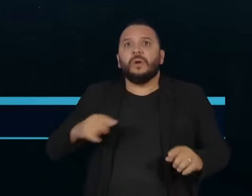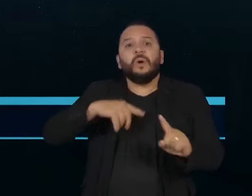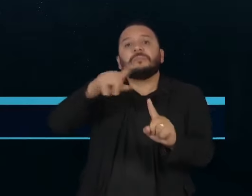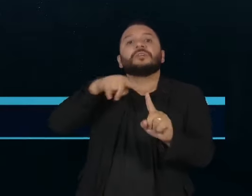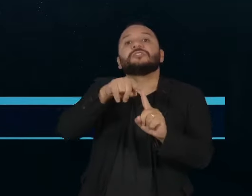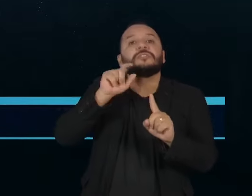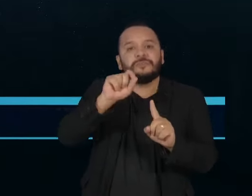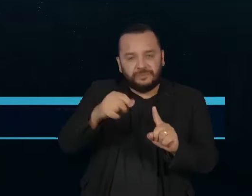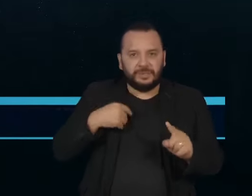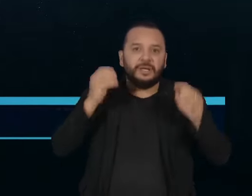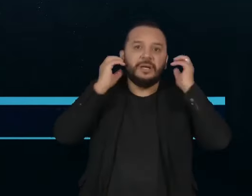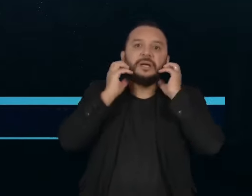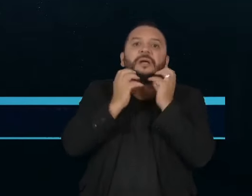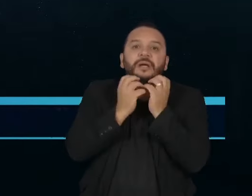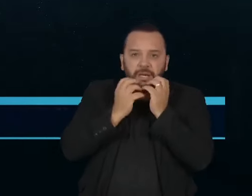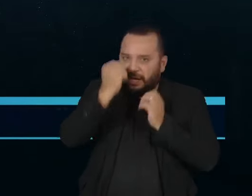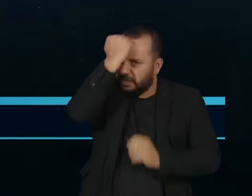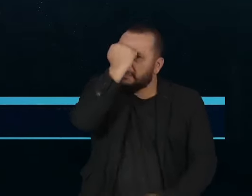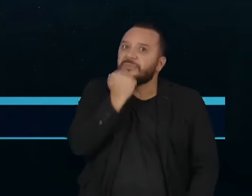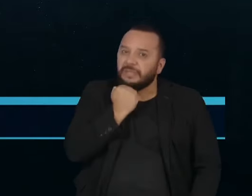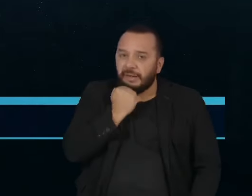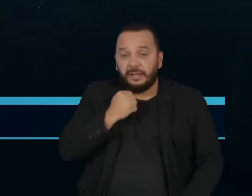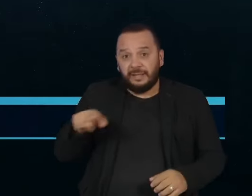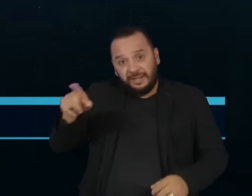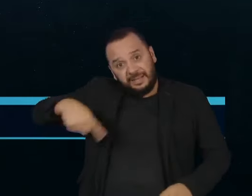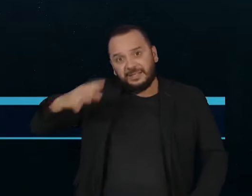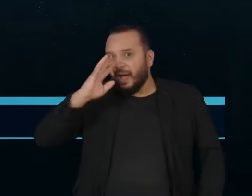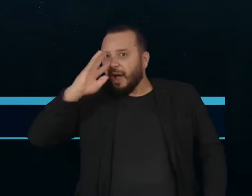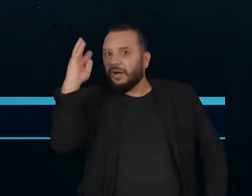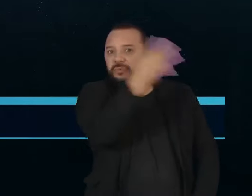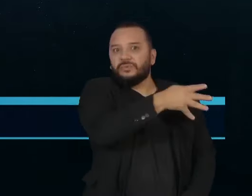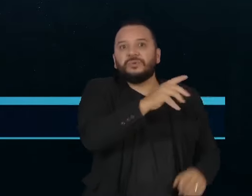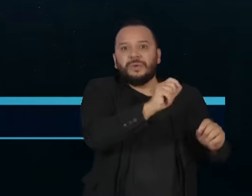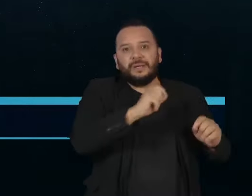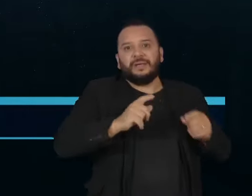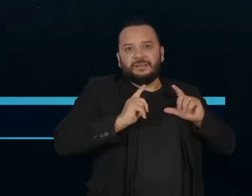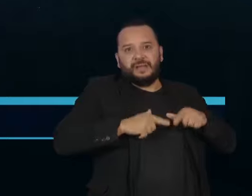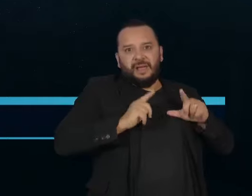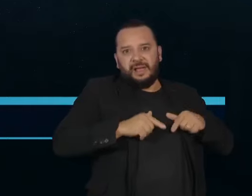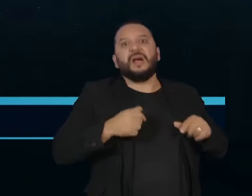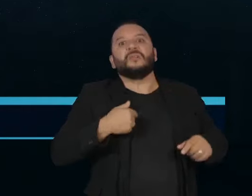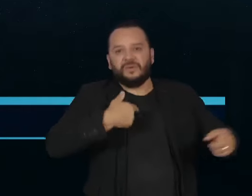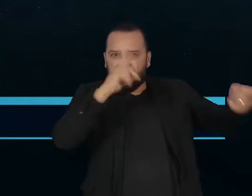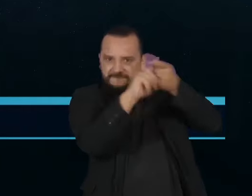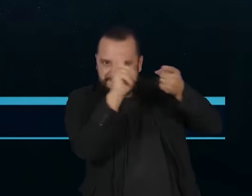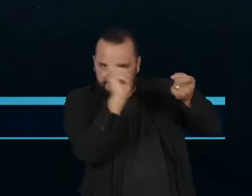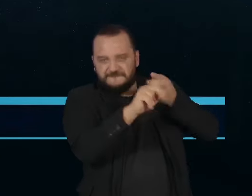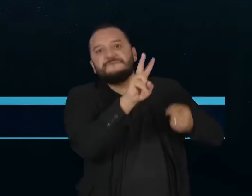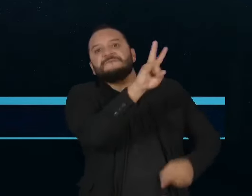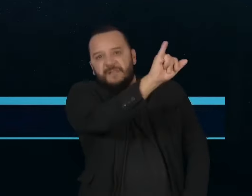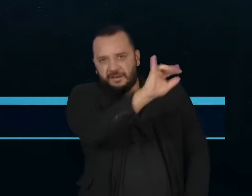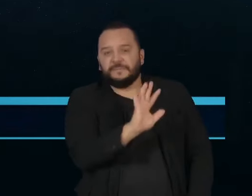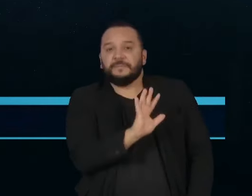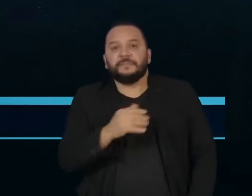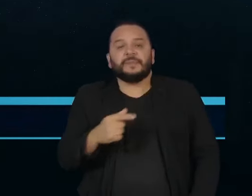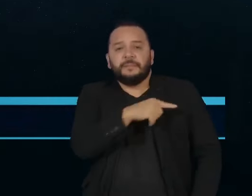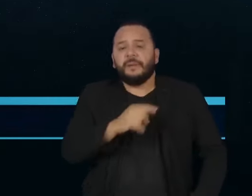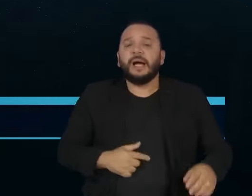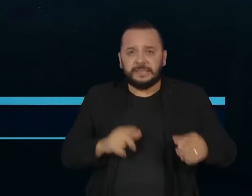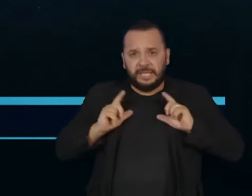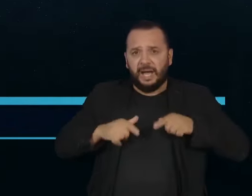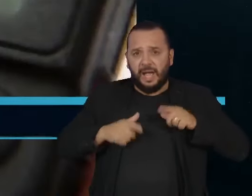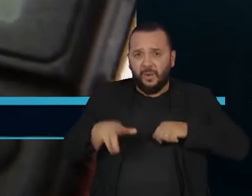do grupo extremista Hezbollah, que acusou Israel pelo ataque remoto e prometeu retaliação. Mas Tel Aviv se recusou a